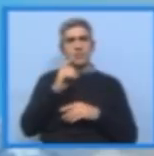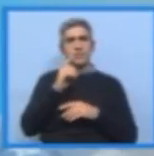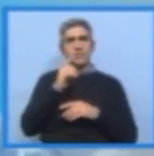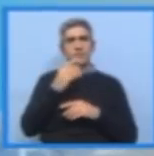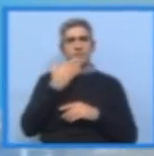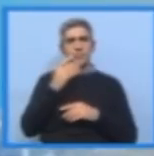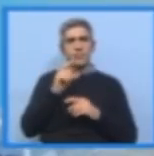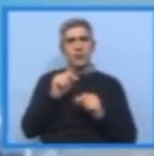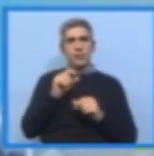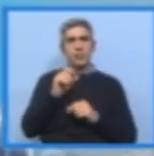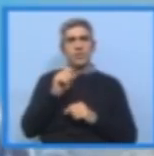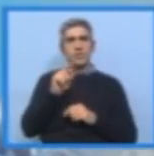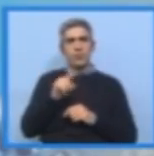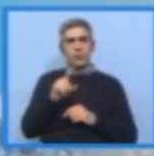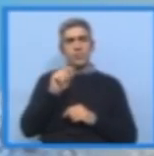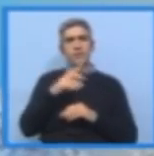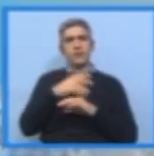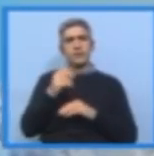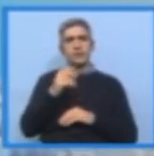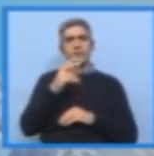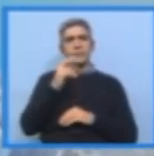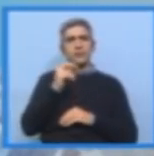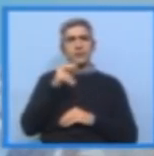6 horas, na Antena 1, e mais tarde, pelas